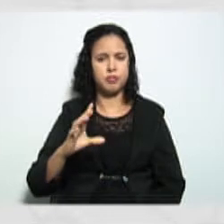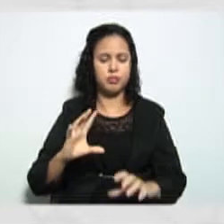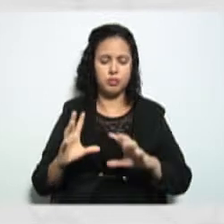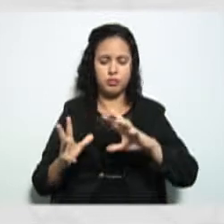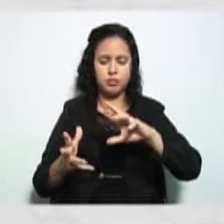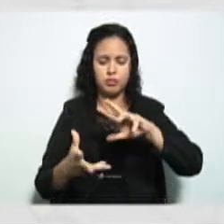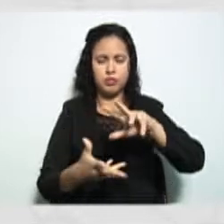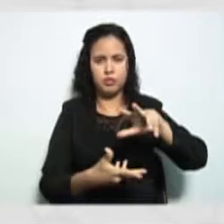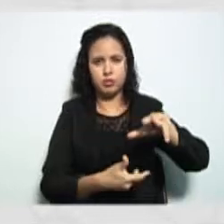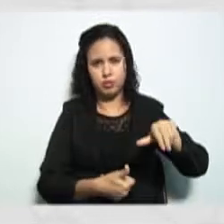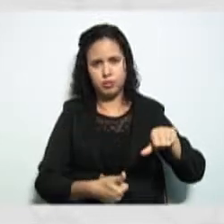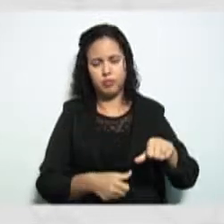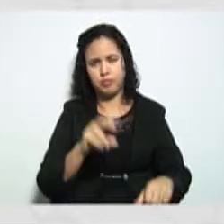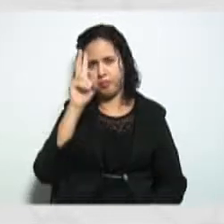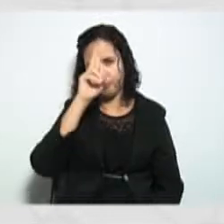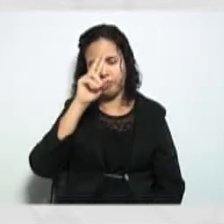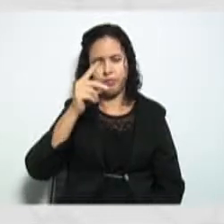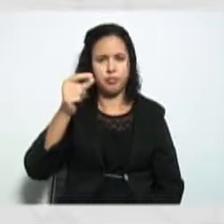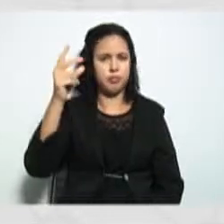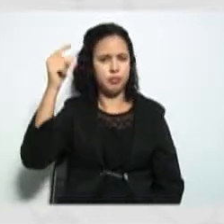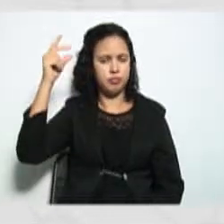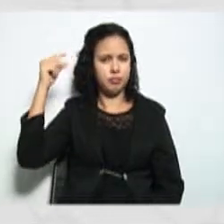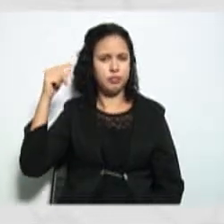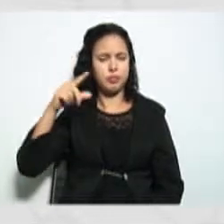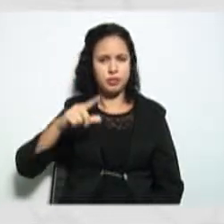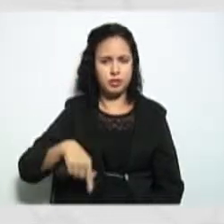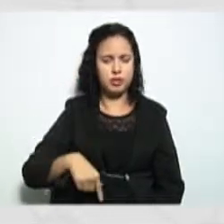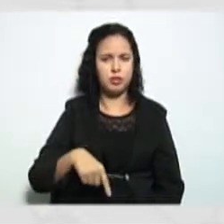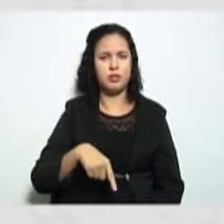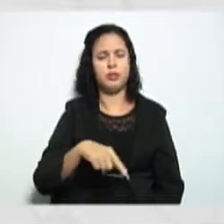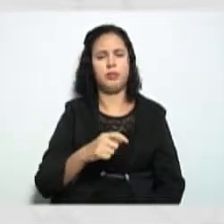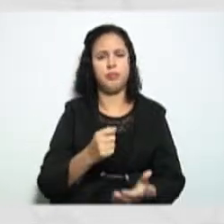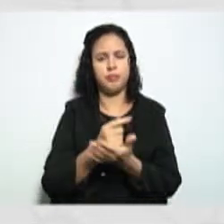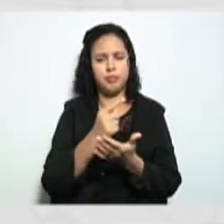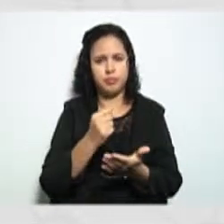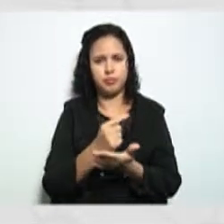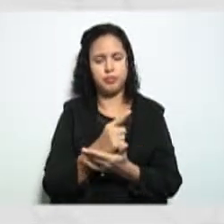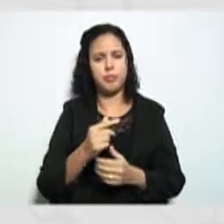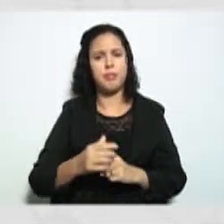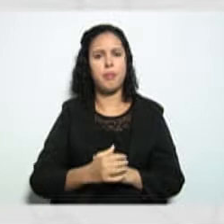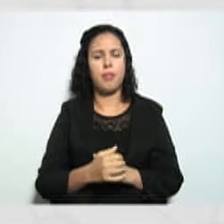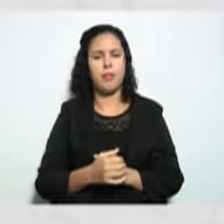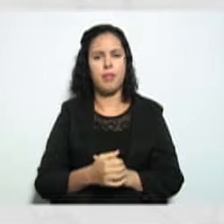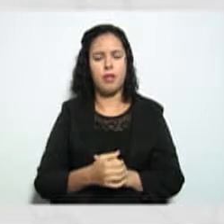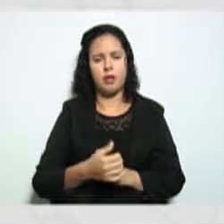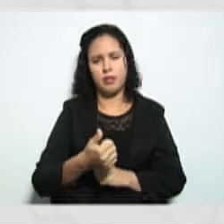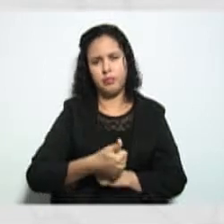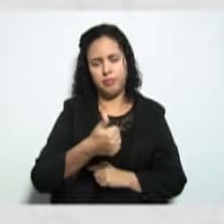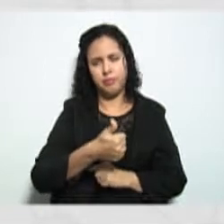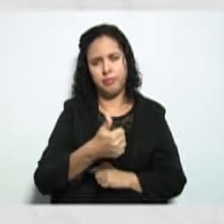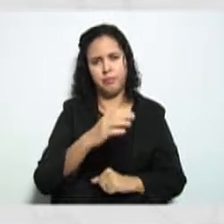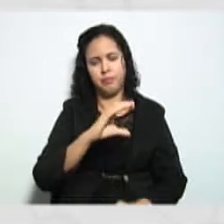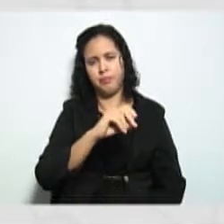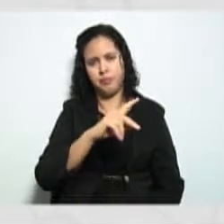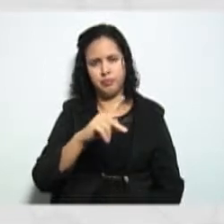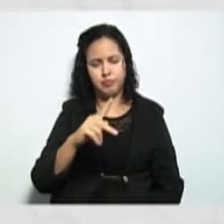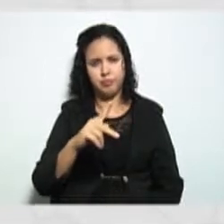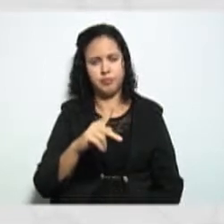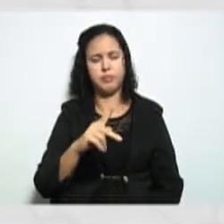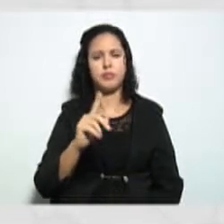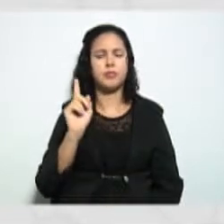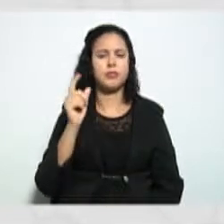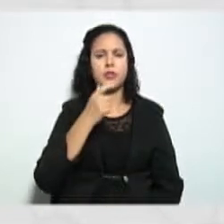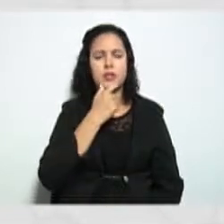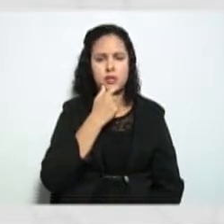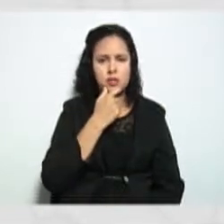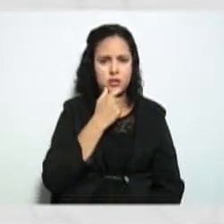cooperativas históricas são cooperativas de consumo, né? A gente fala que a primeira cooperativa surgiu na Inglaterra, ela foi uma cooperativa do ramo de